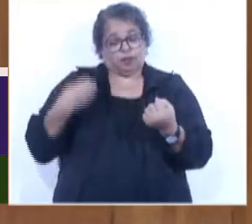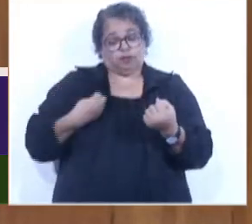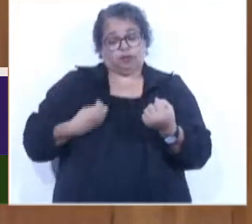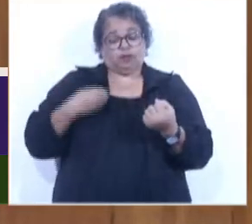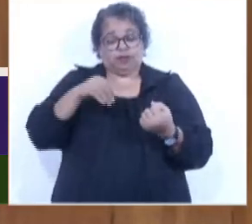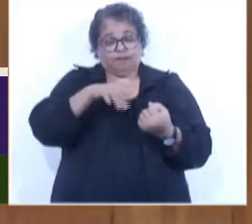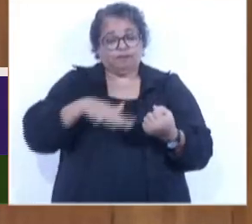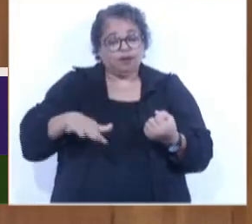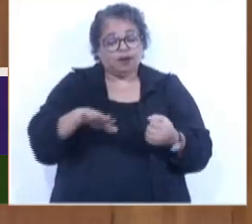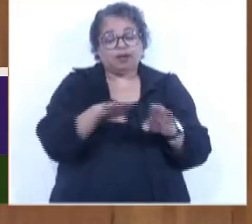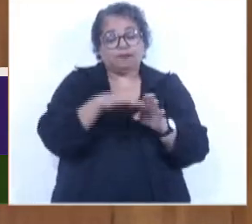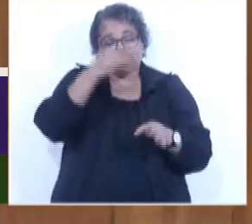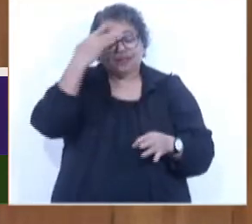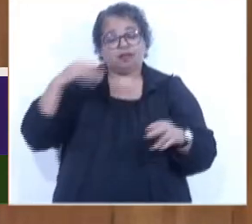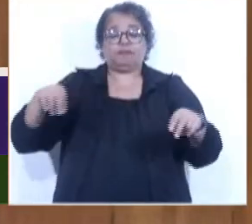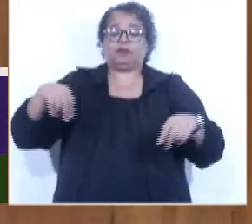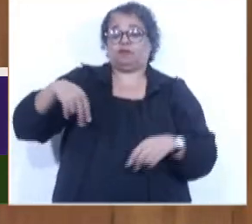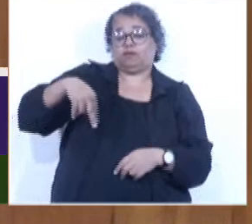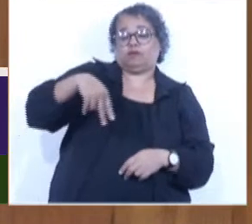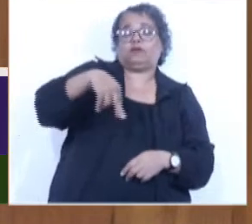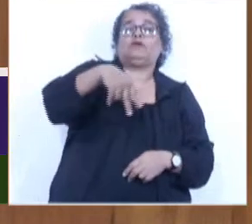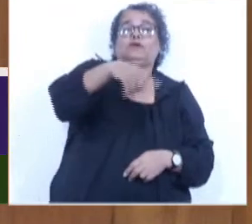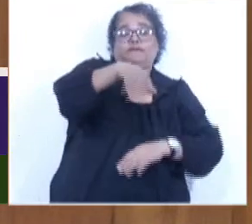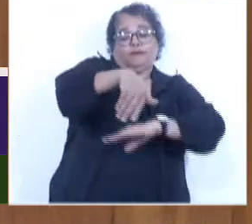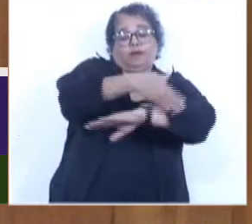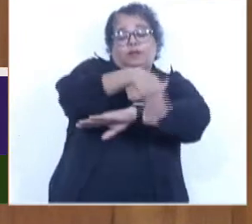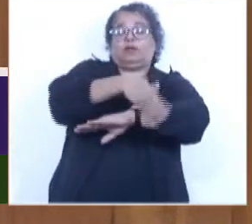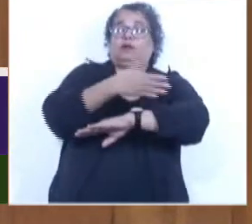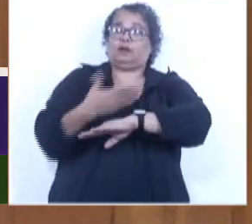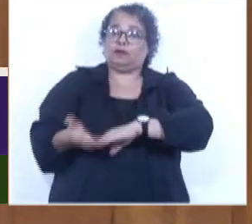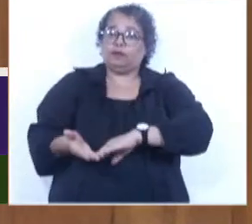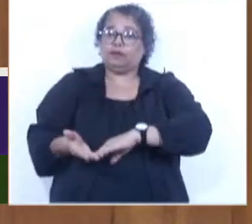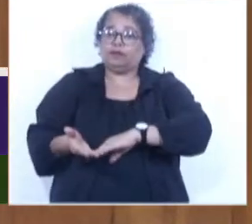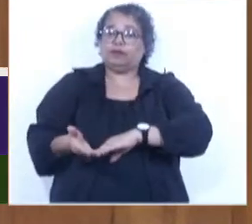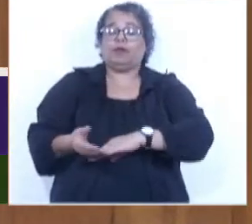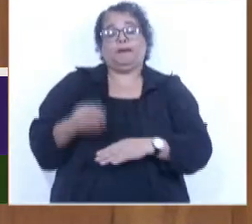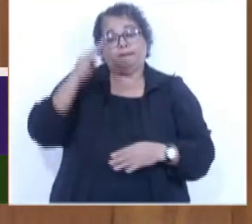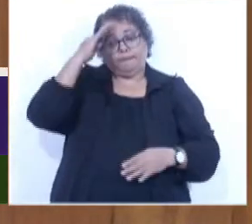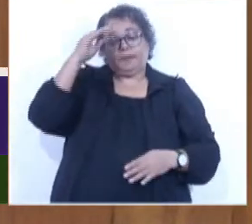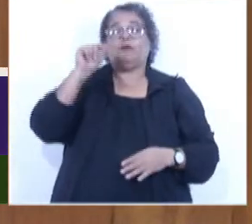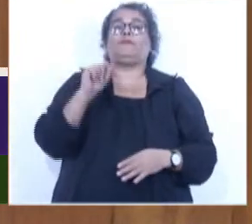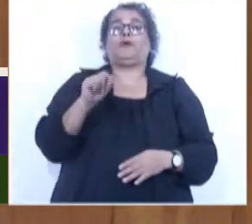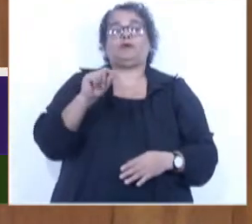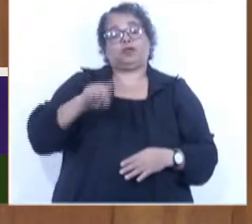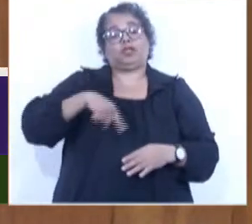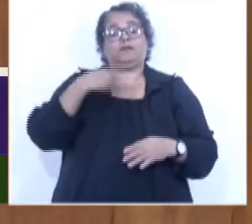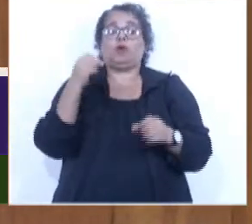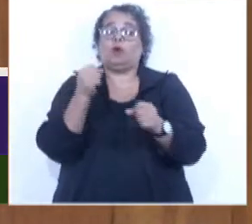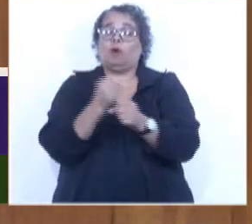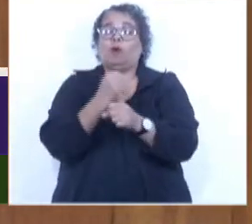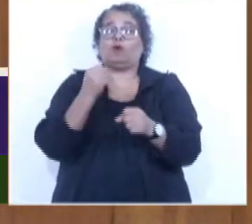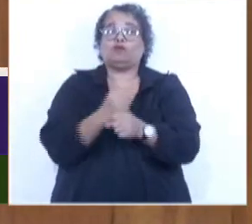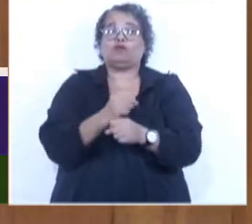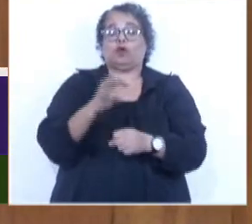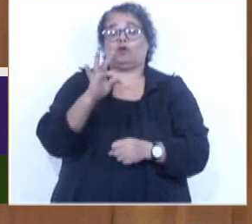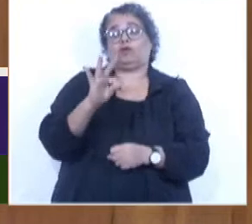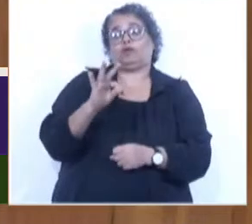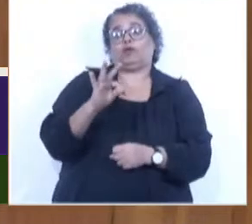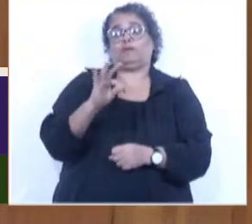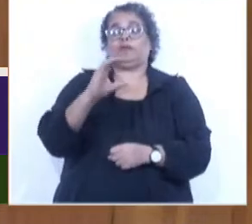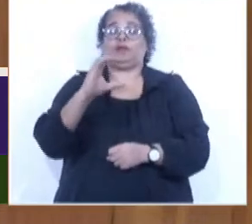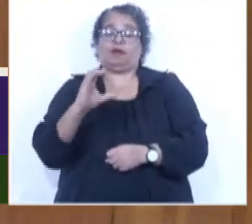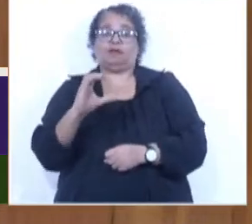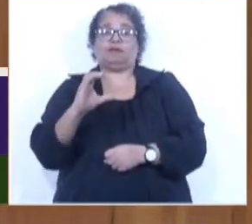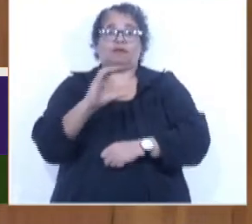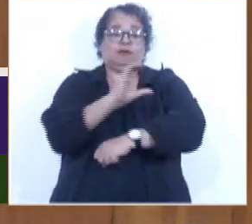pedestres também que passam pela Via É principalmente depois da construção do Terminal do Canaã o